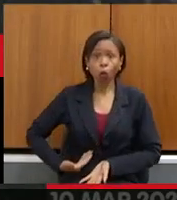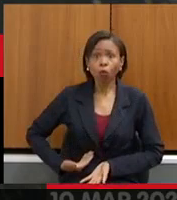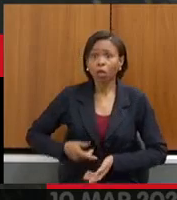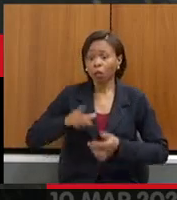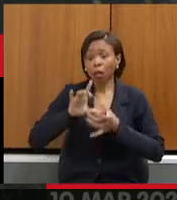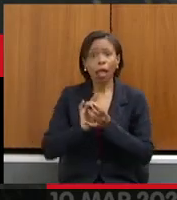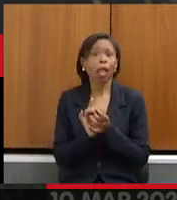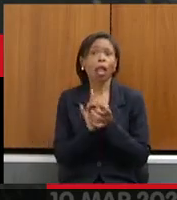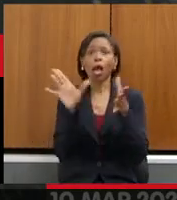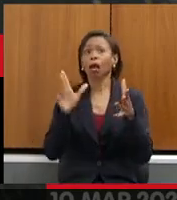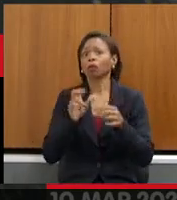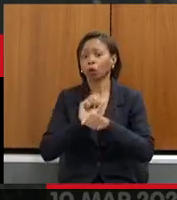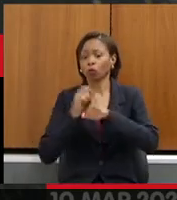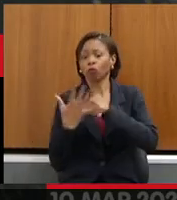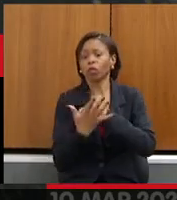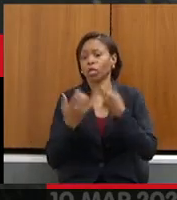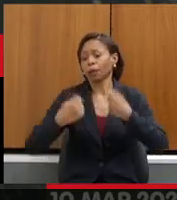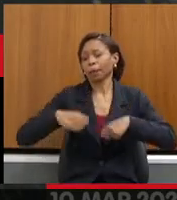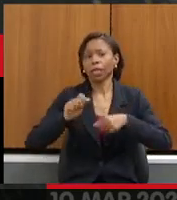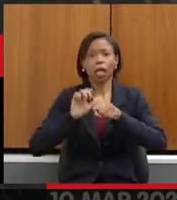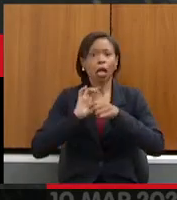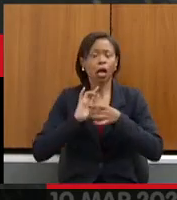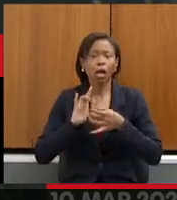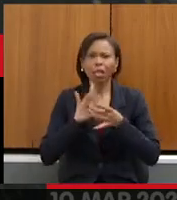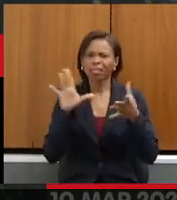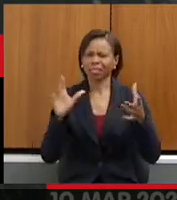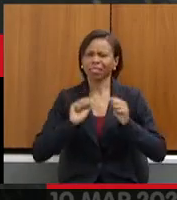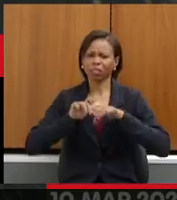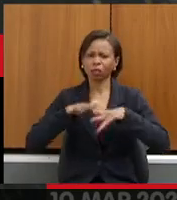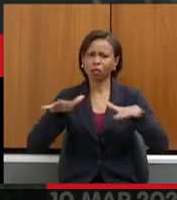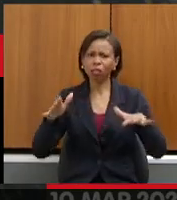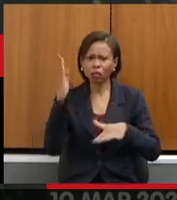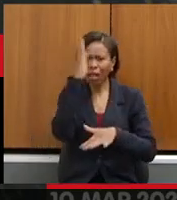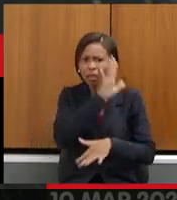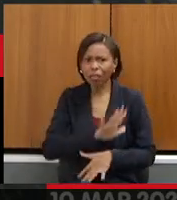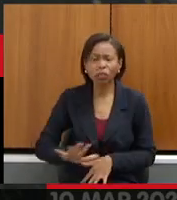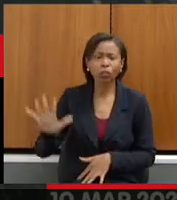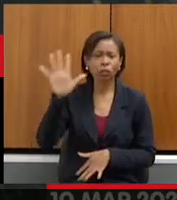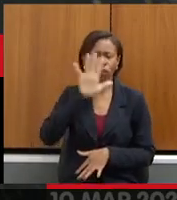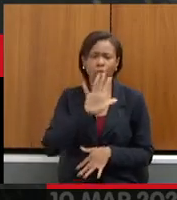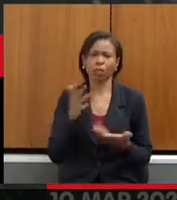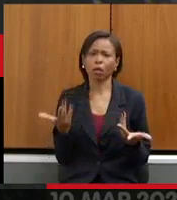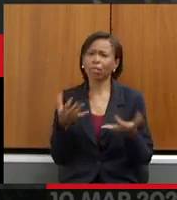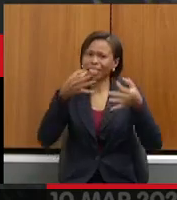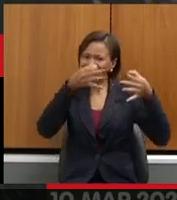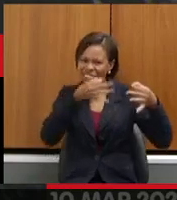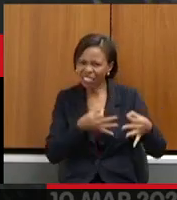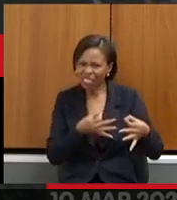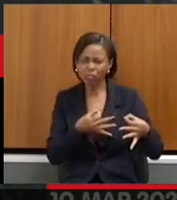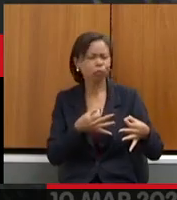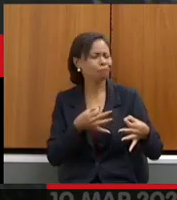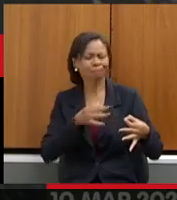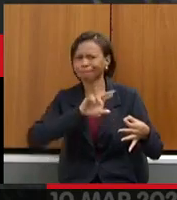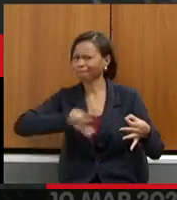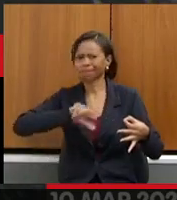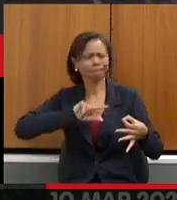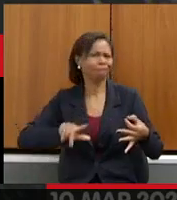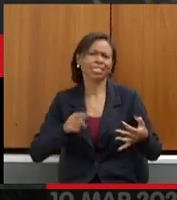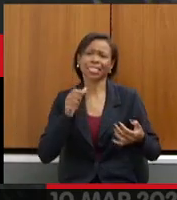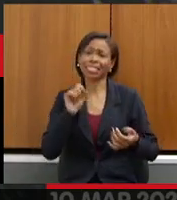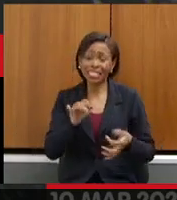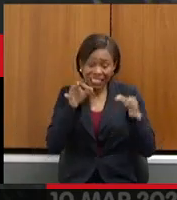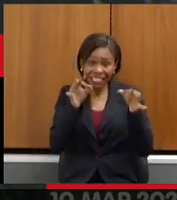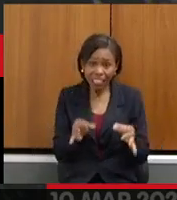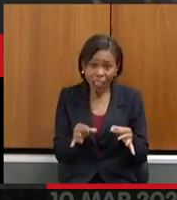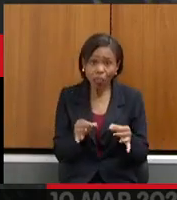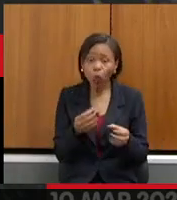botando enfrentamento ao coronavírus a nível Nacional não deu certo se tivesse dado certo nós não estaremos com os números que nós estão e se